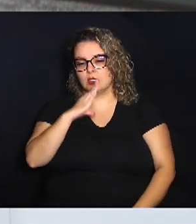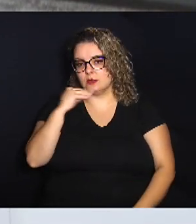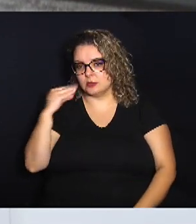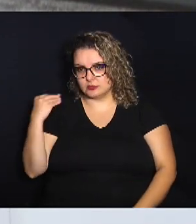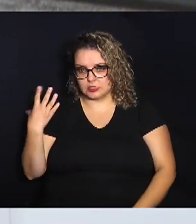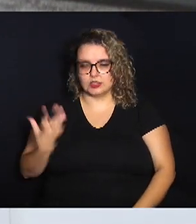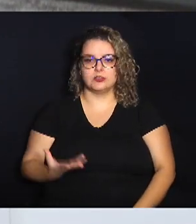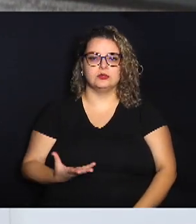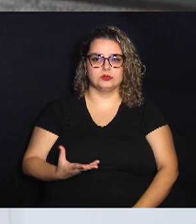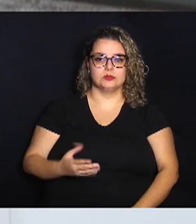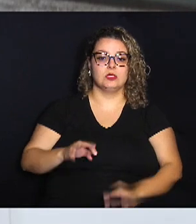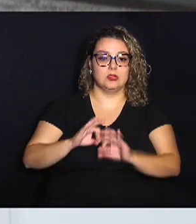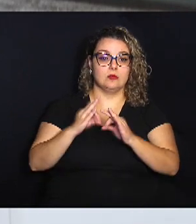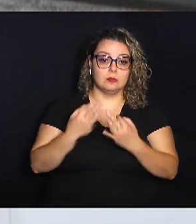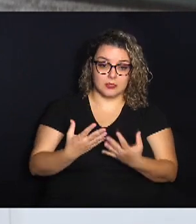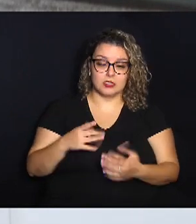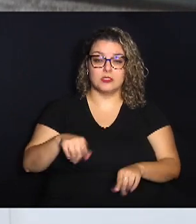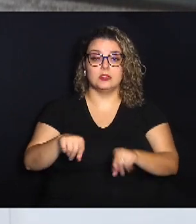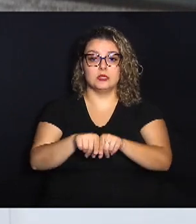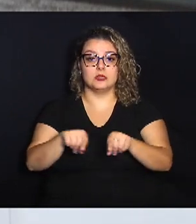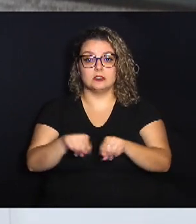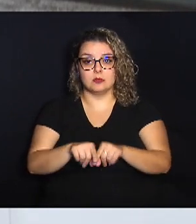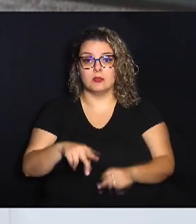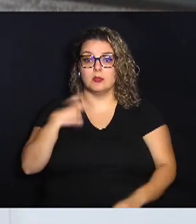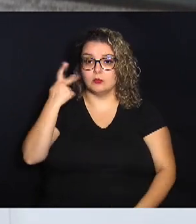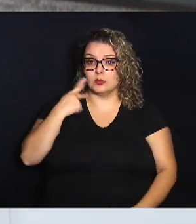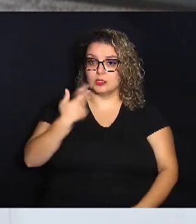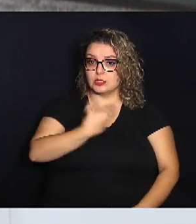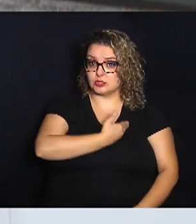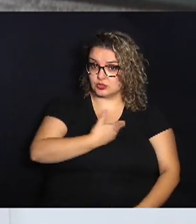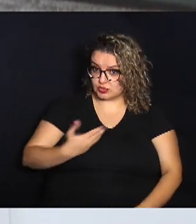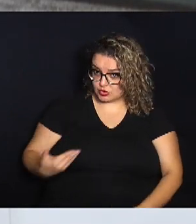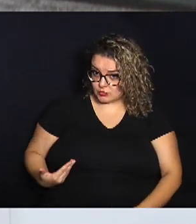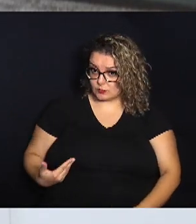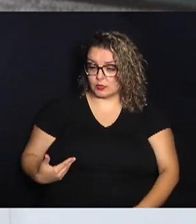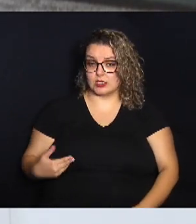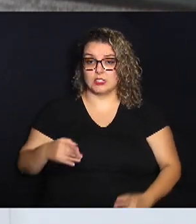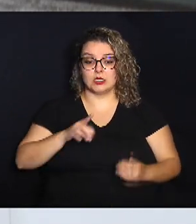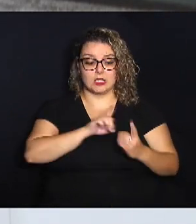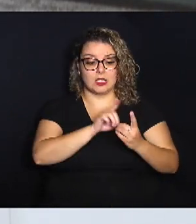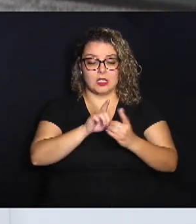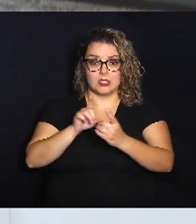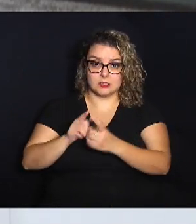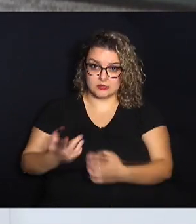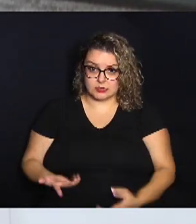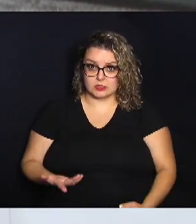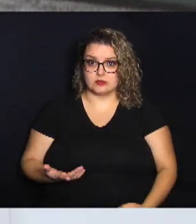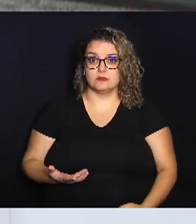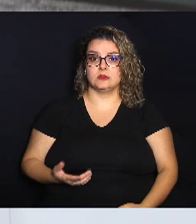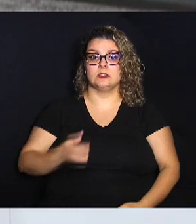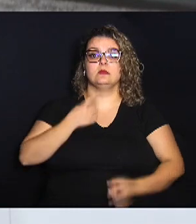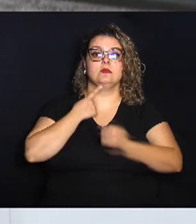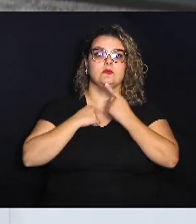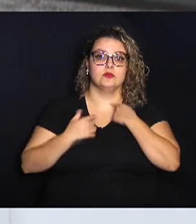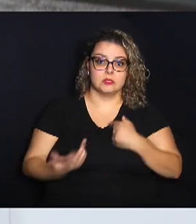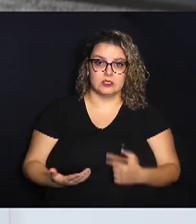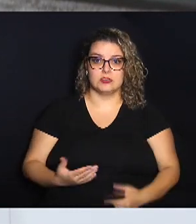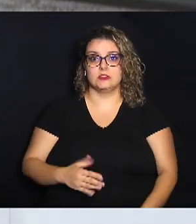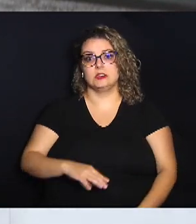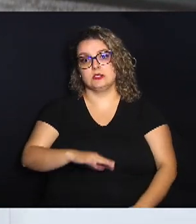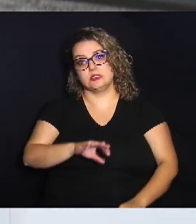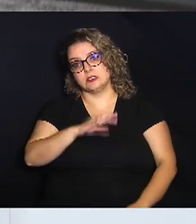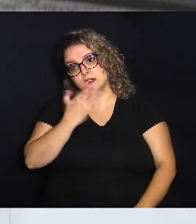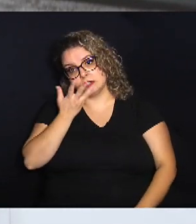famílias, e o levantamento de políticas públicas que atendam à necessidade dessas crianças, desses adolescentes e suas famílias,